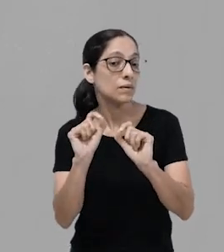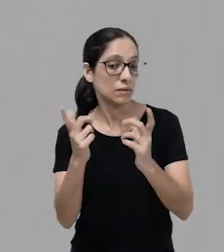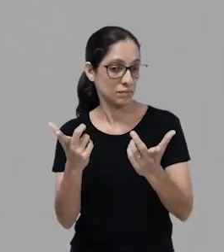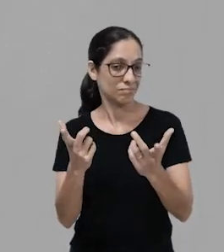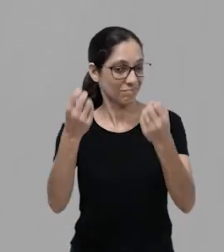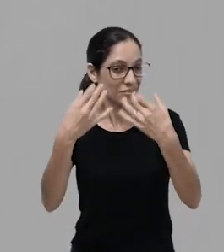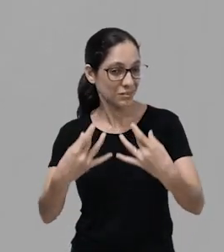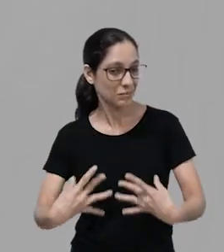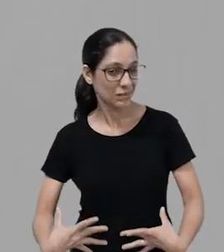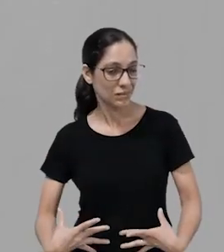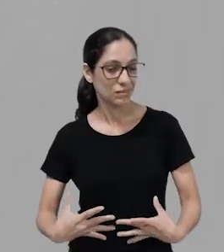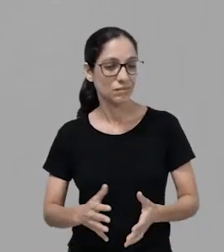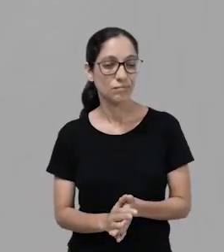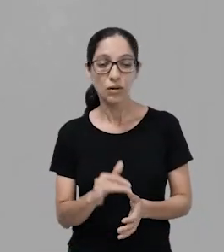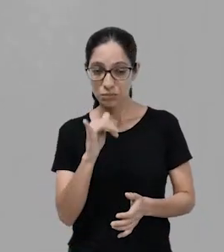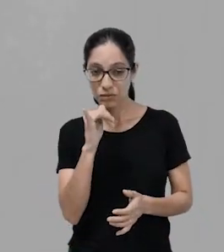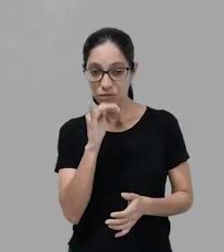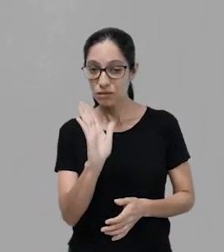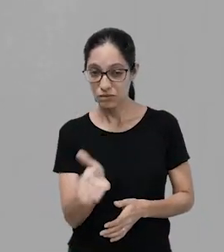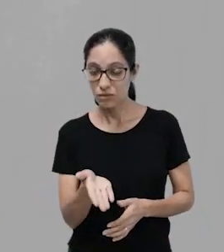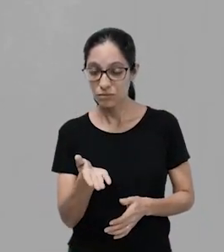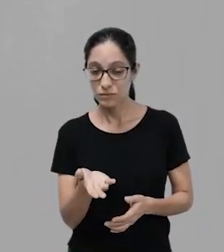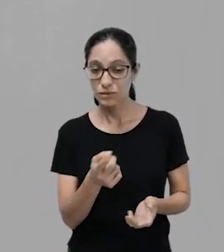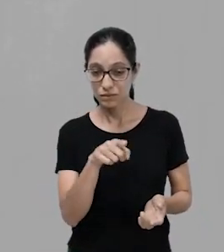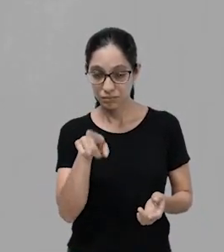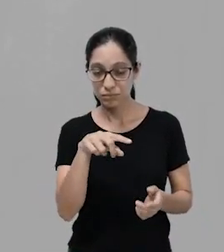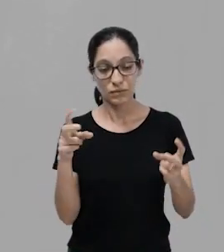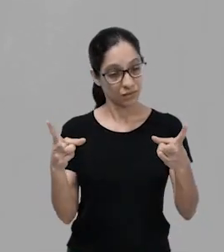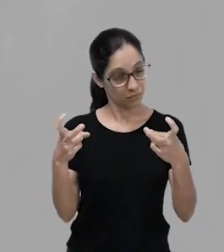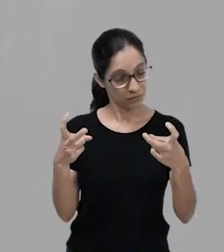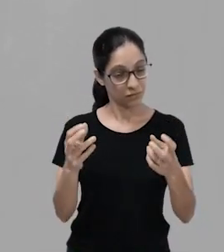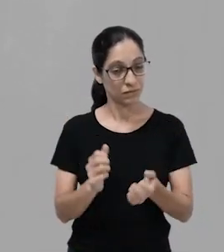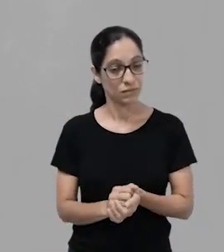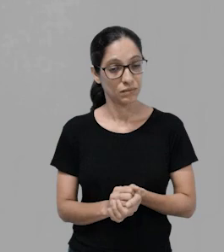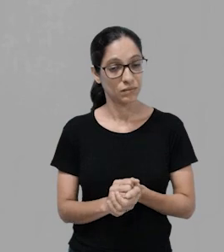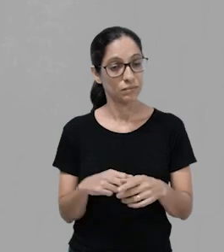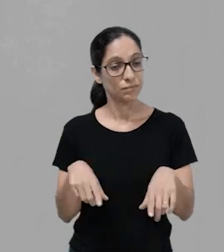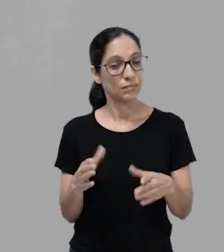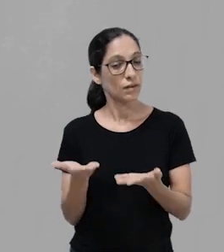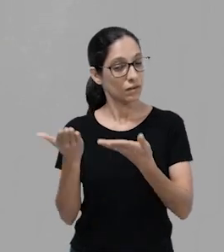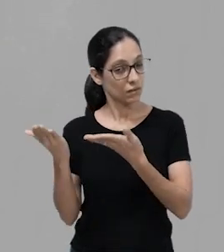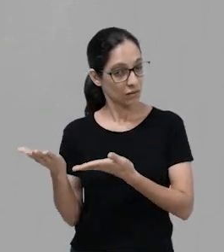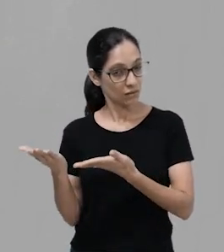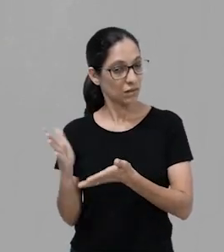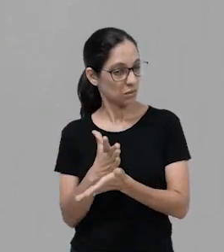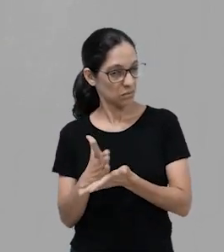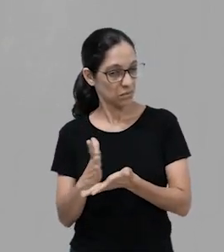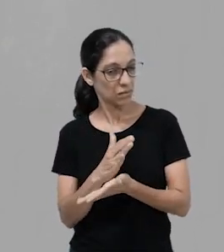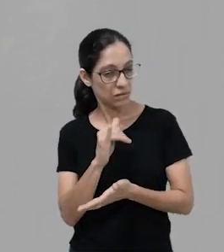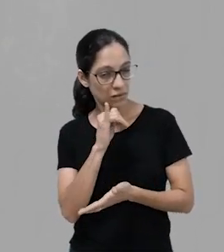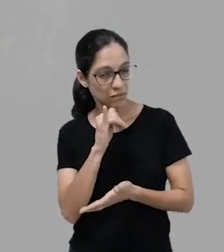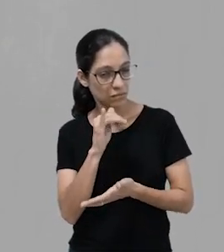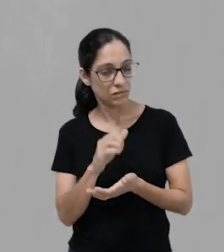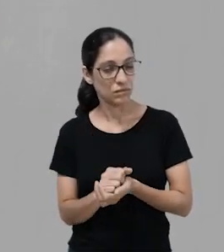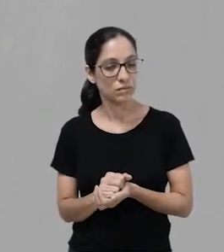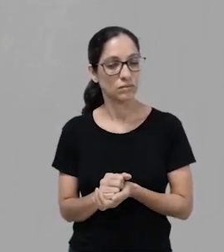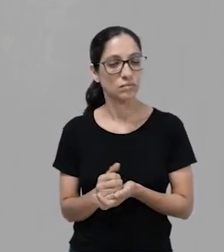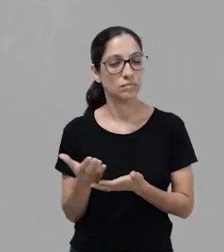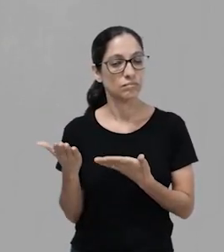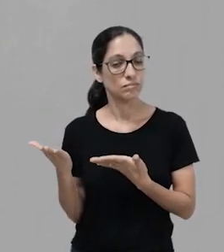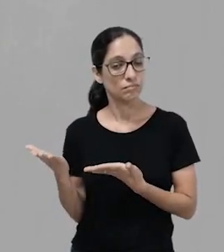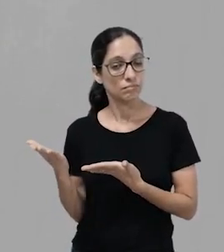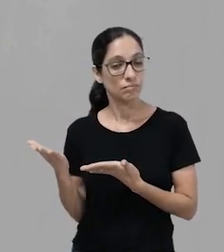elas são. Como os exemplos que eu dei para vocês agora há pouco. Aqui alguns exemplos a mais.